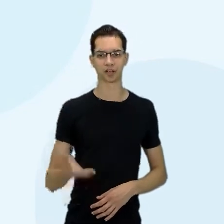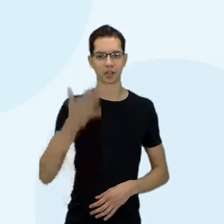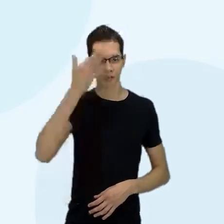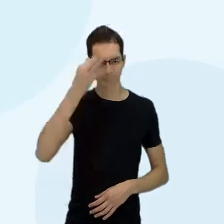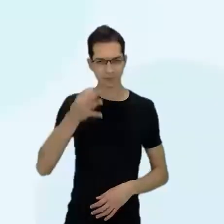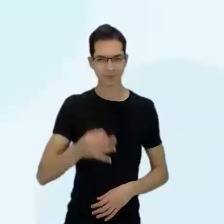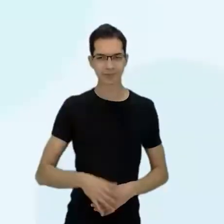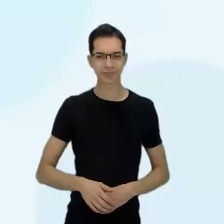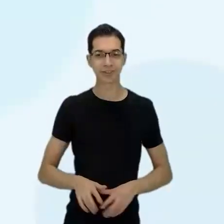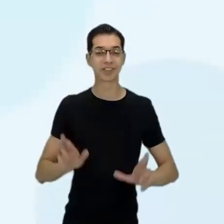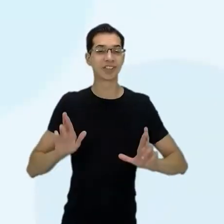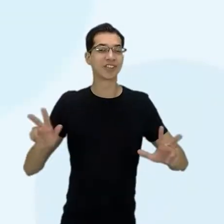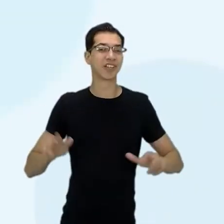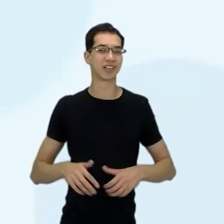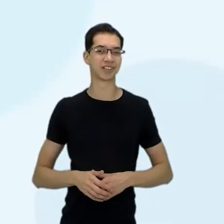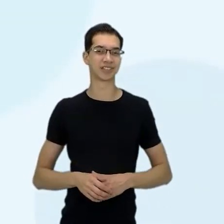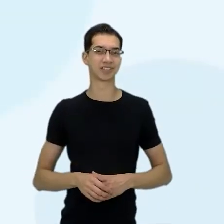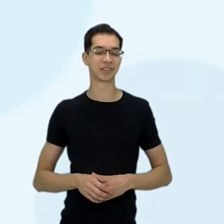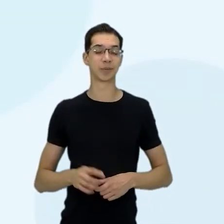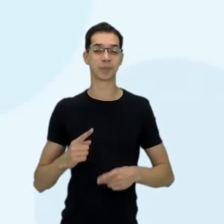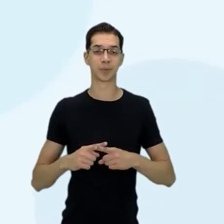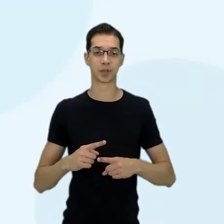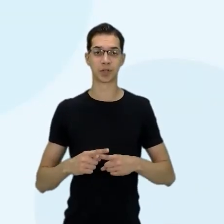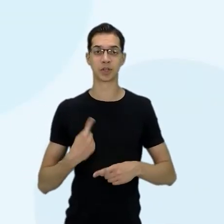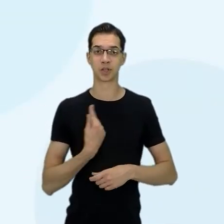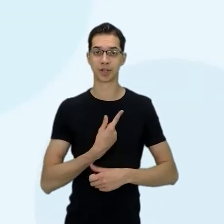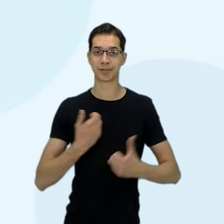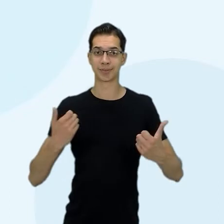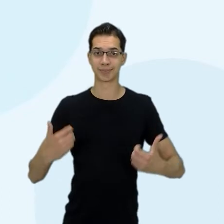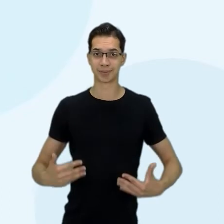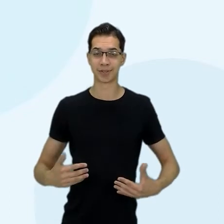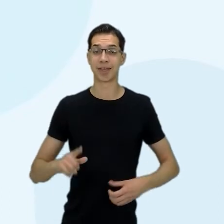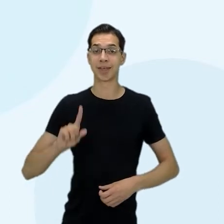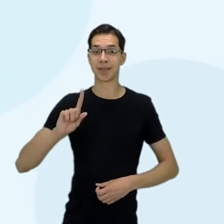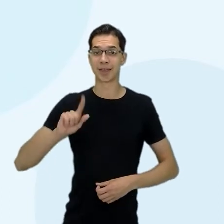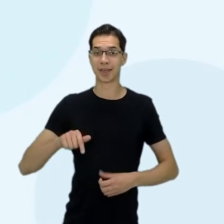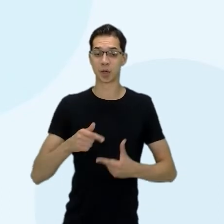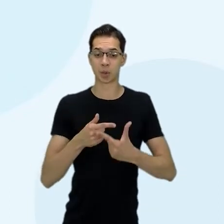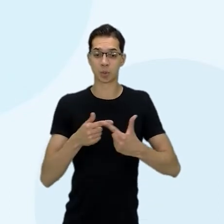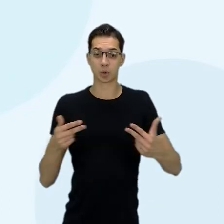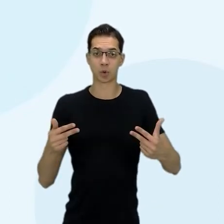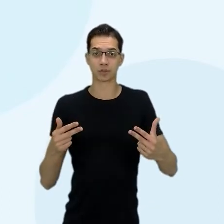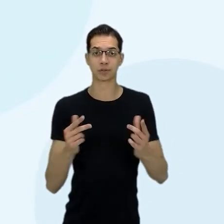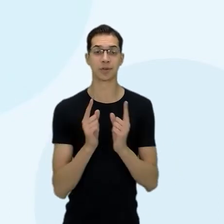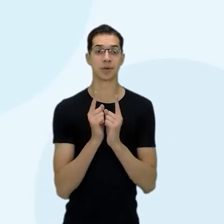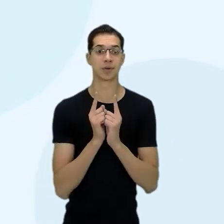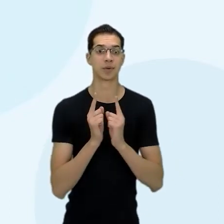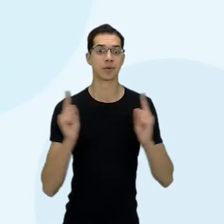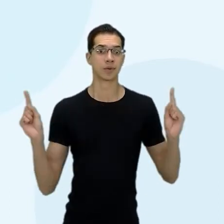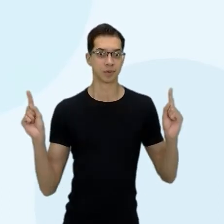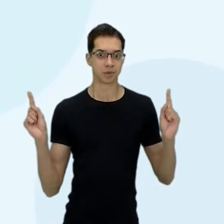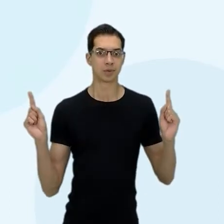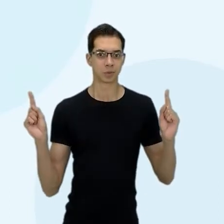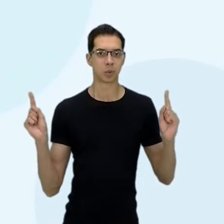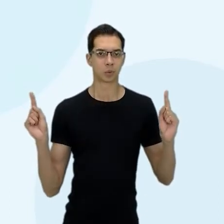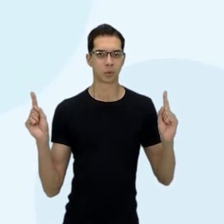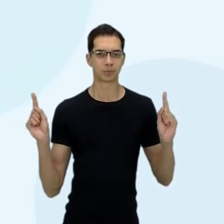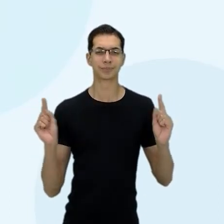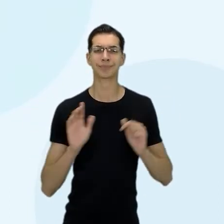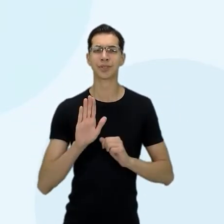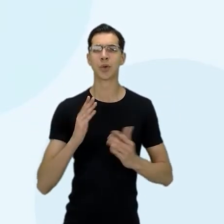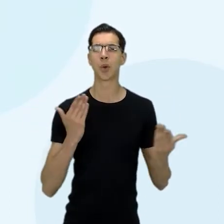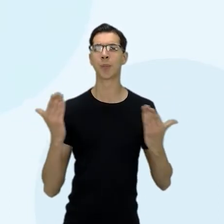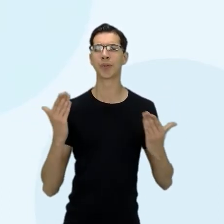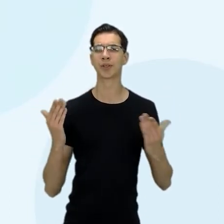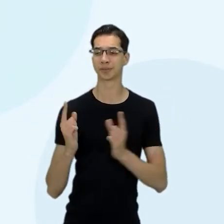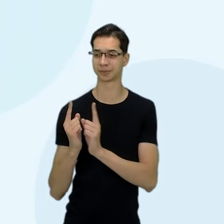Então há uma diferença entre a gente tratar uma coisa que é um corpo extenso, ó, e uma coisa que é pequena,